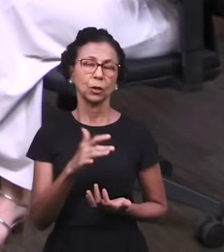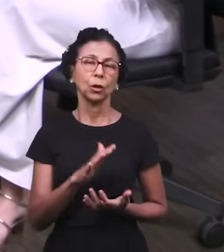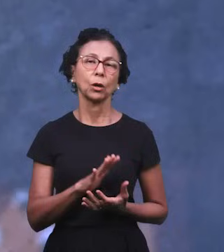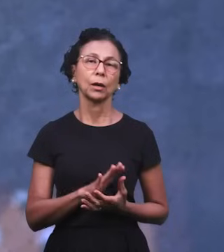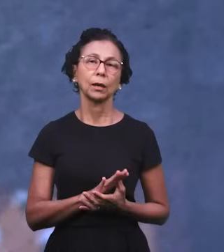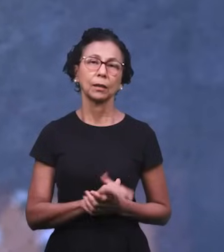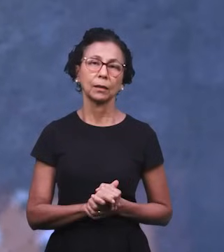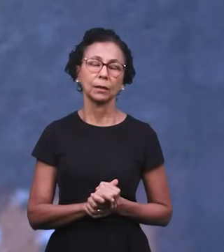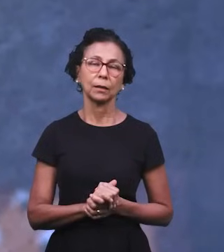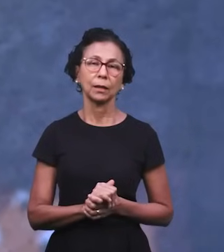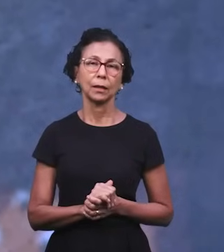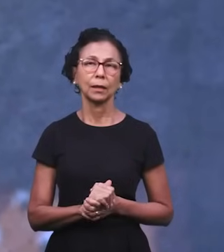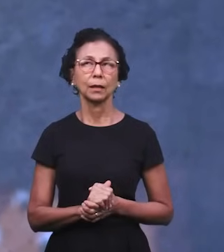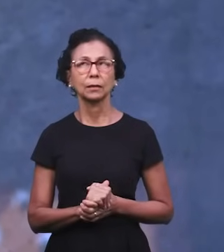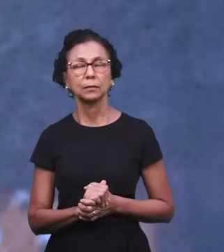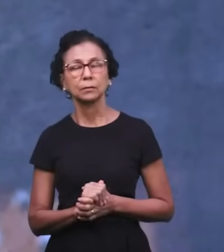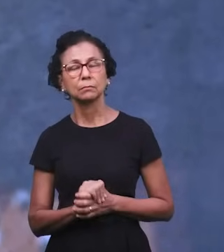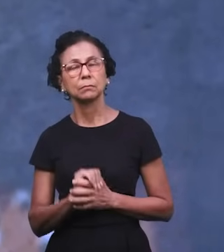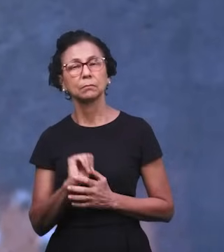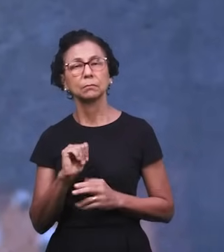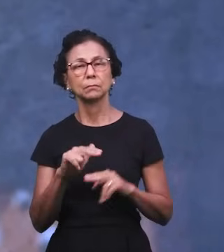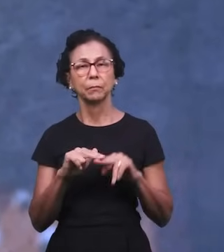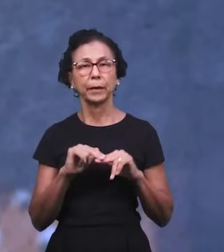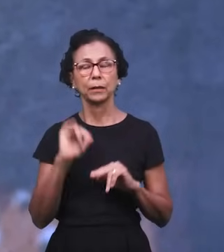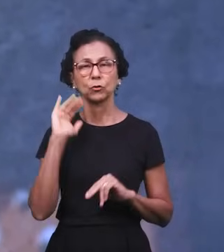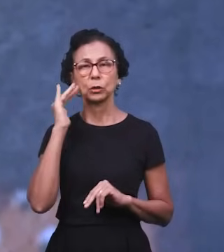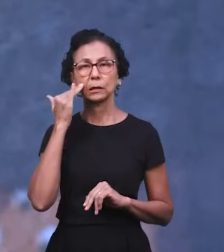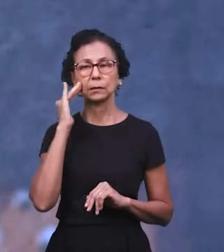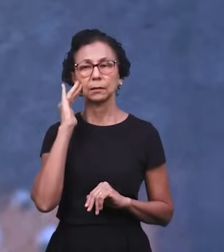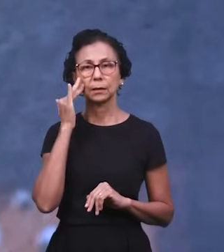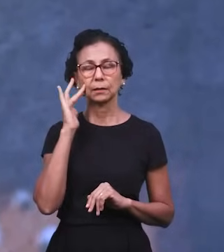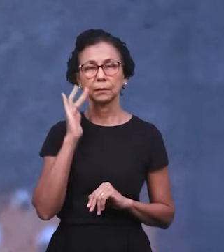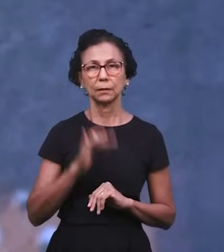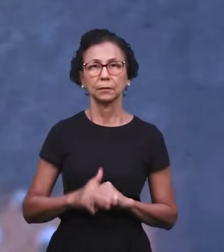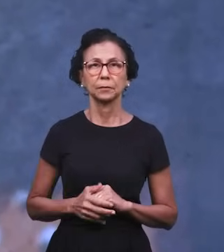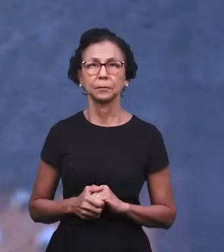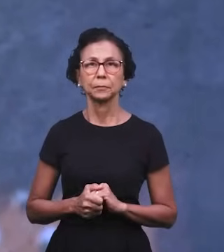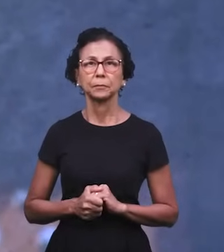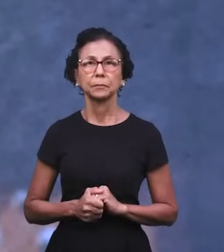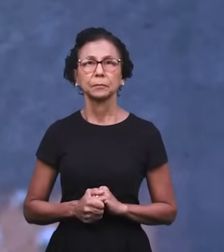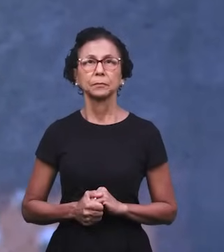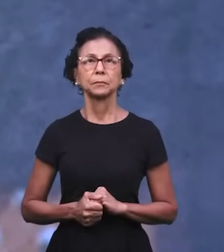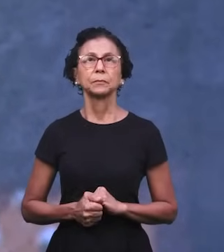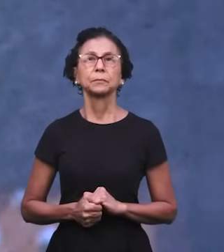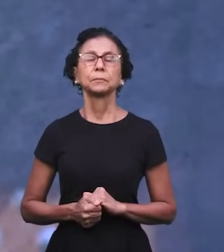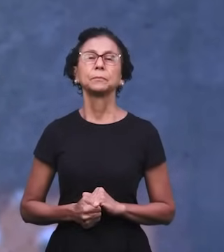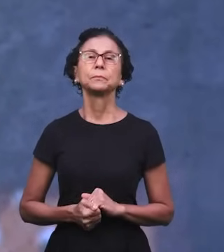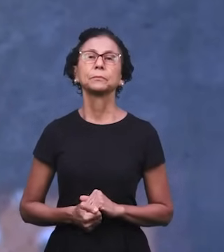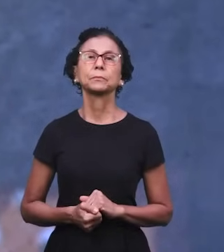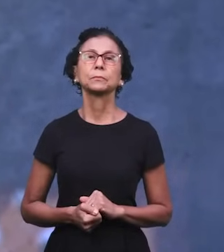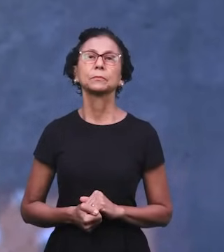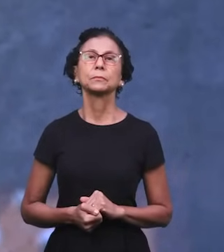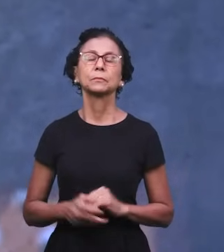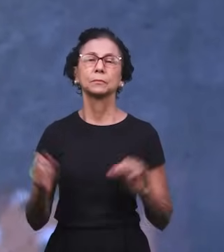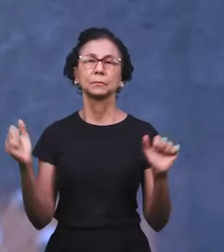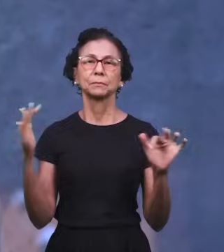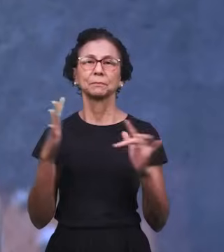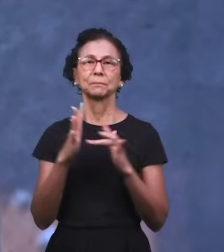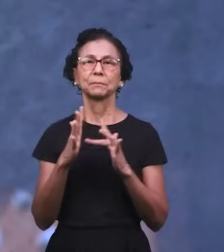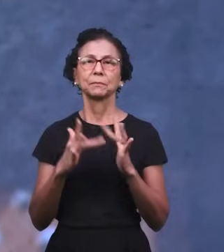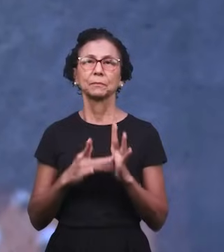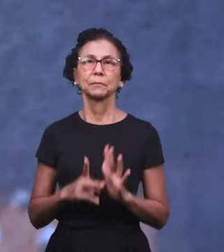Amém? Glória a Jesus. Vamos lá, vamos seguir aqui com o nosso programa, então. Está respondida aí a Maria Clara